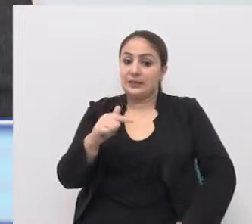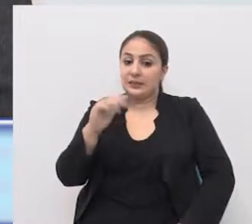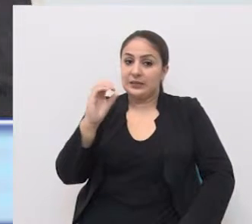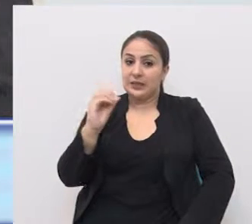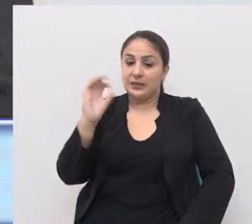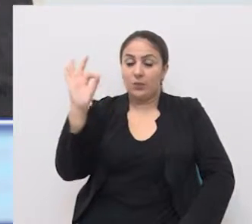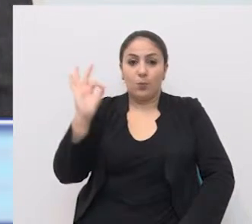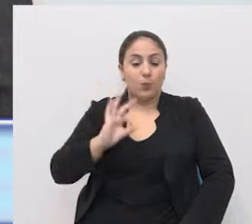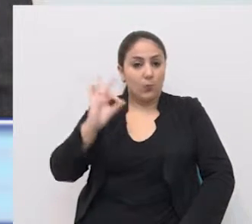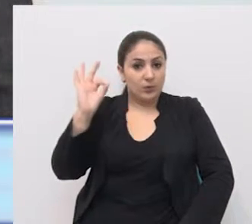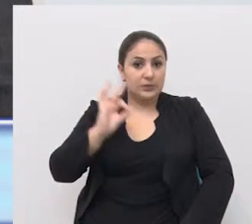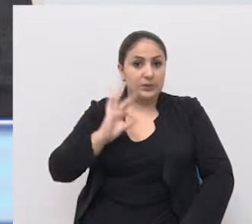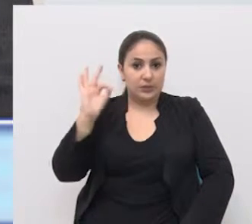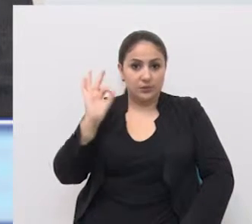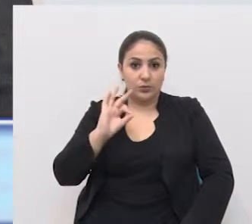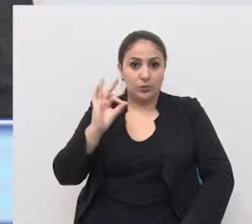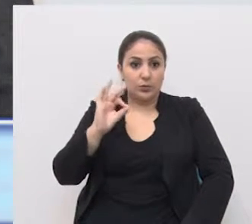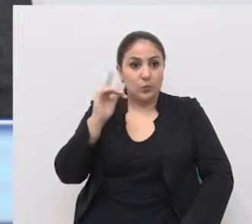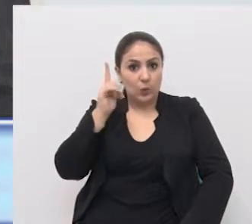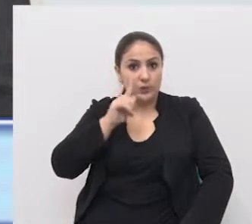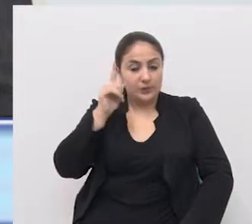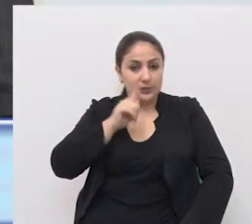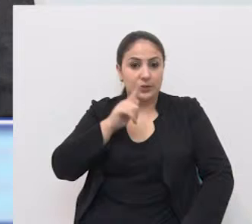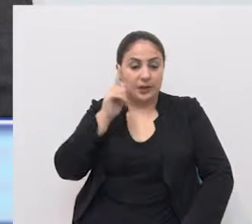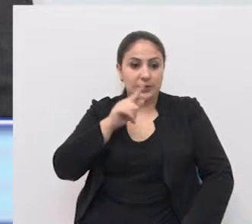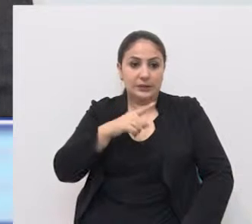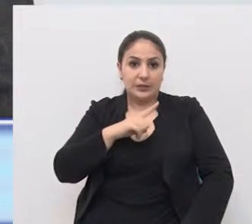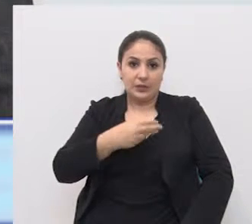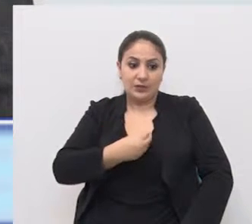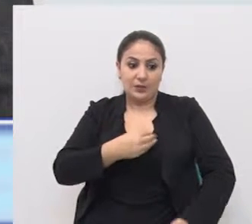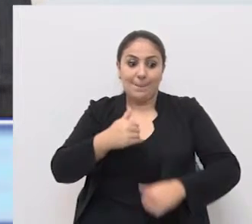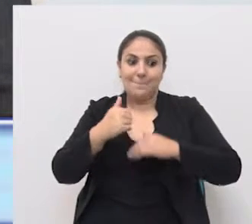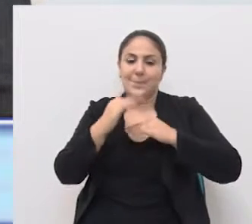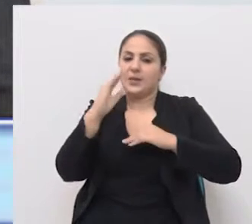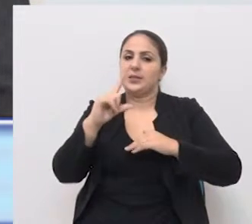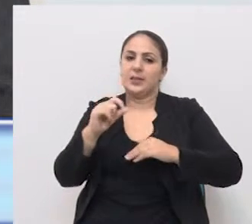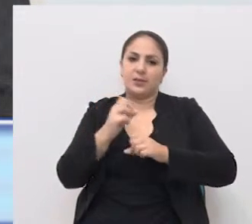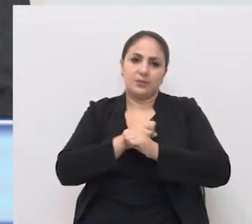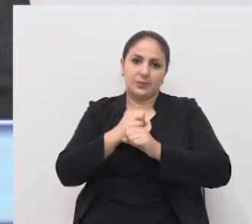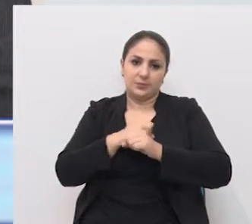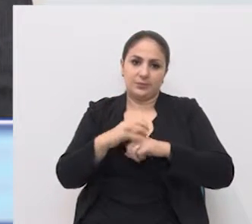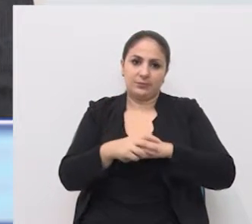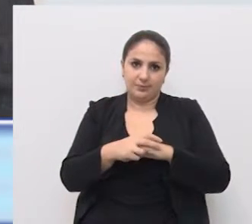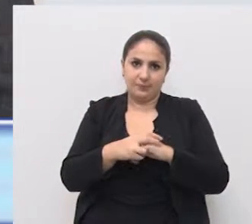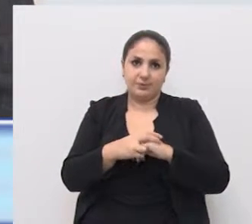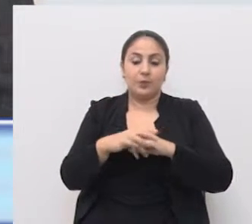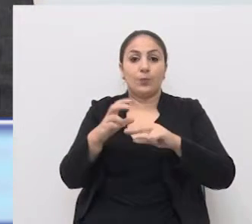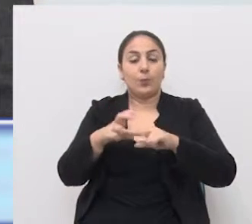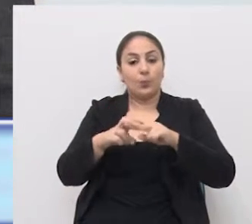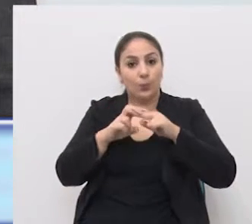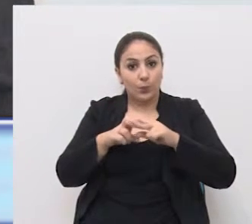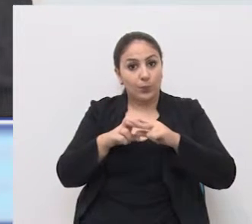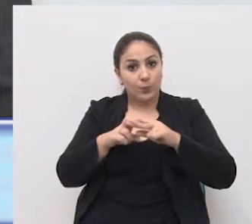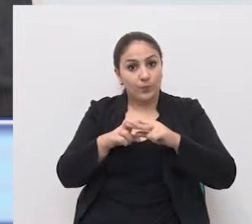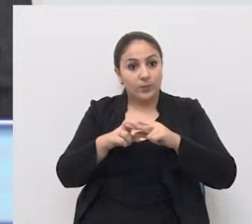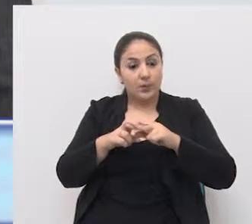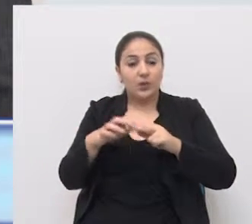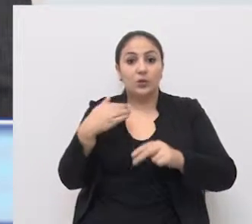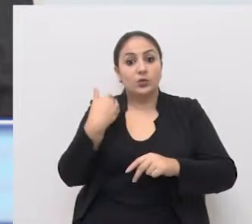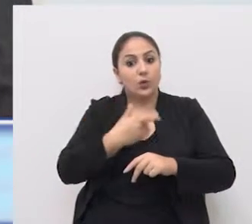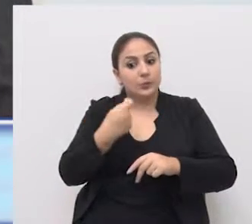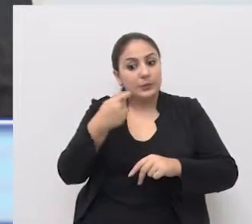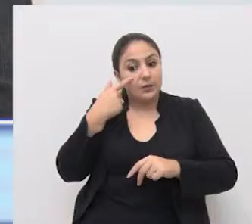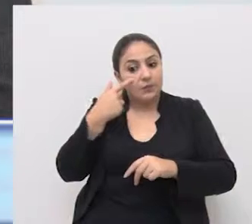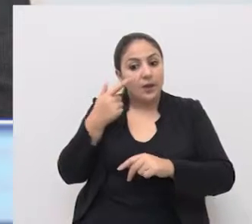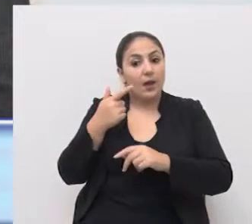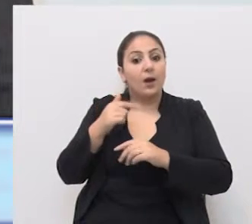até 70%, né, dos casos que têm uma sobrevida muito maior em 10 anos. Para isso,